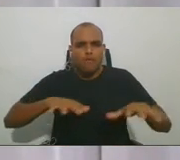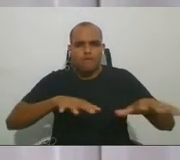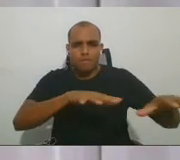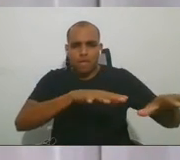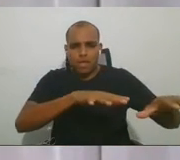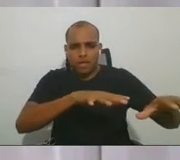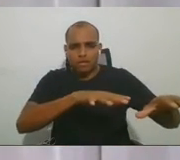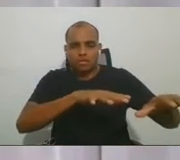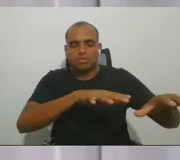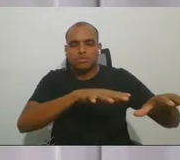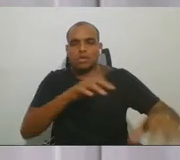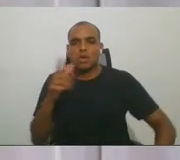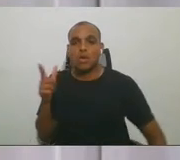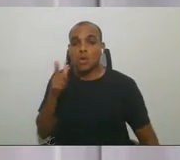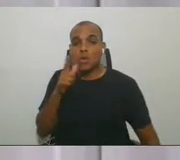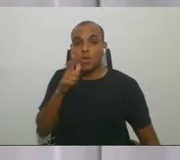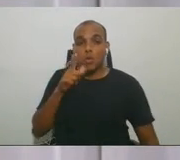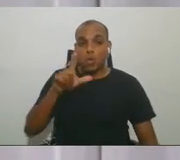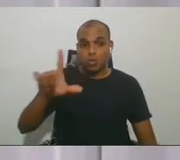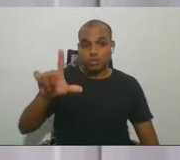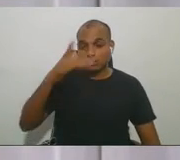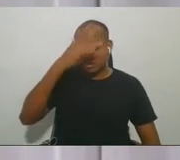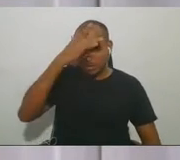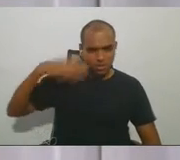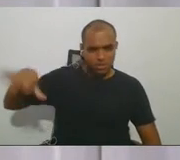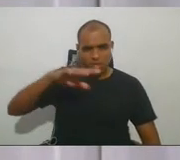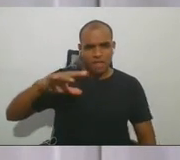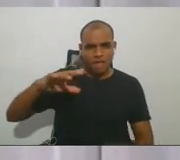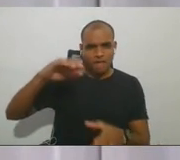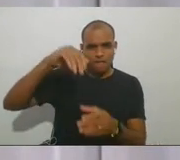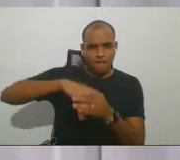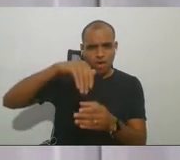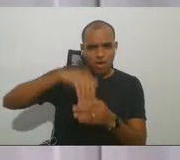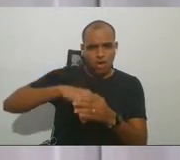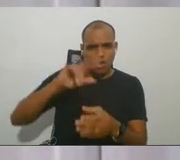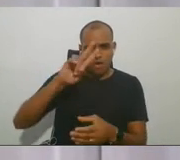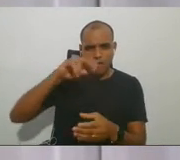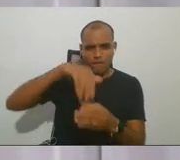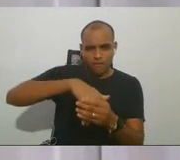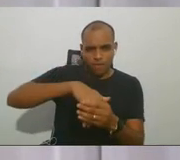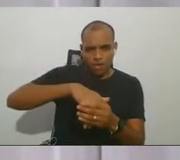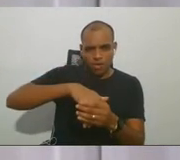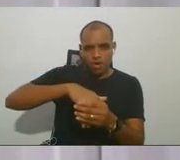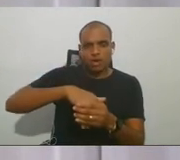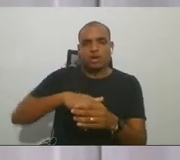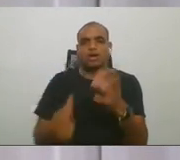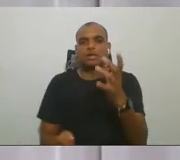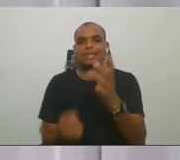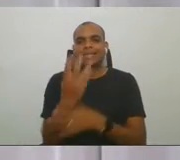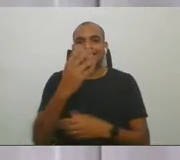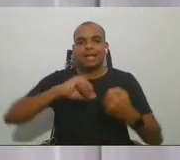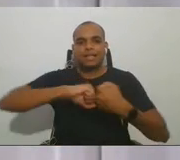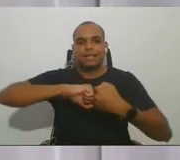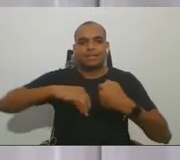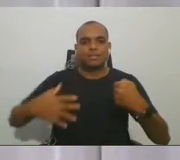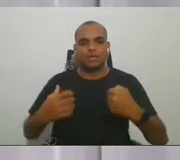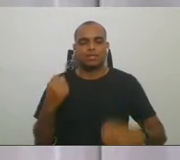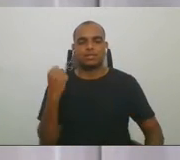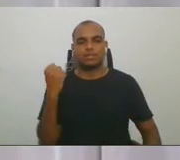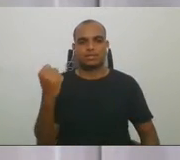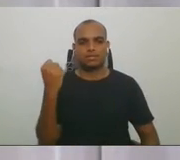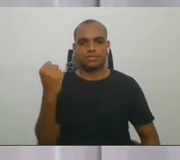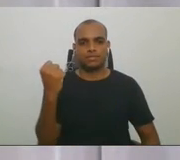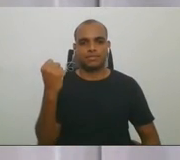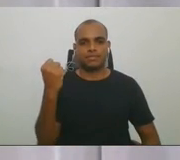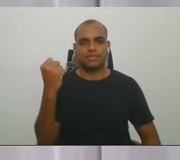que conquistam o eleitorado em pós de estabelecer democracias intensas não